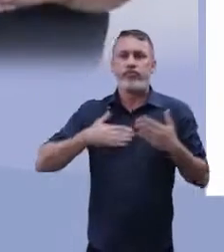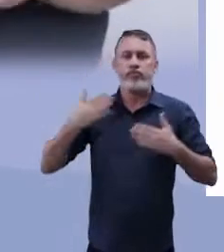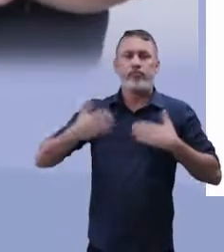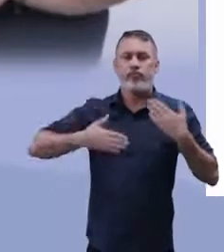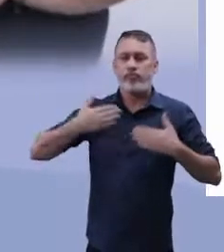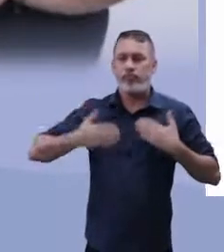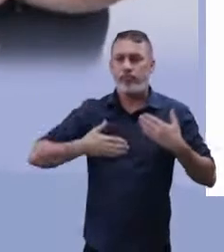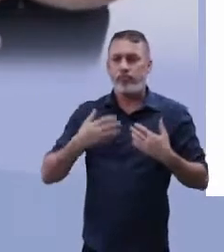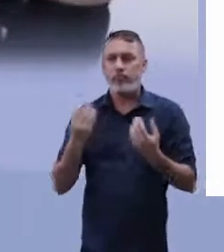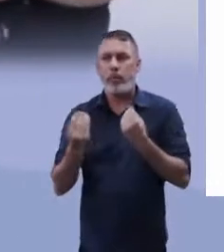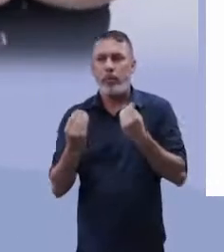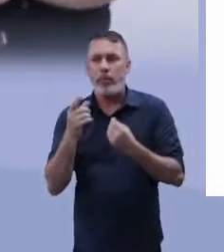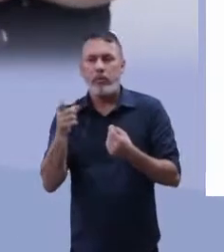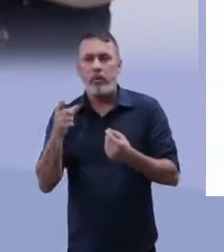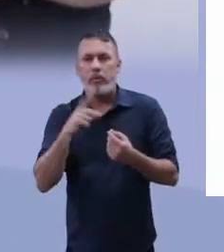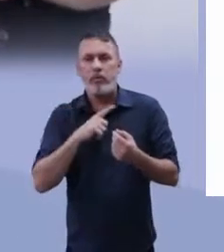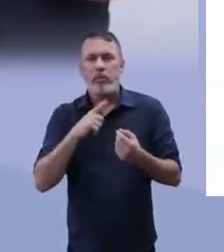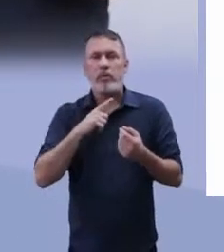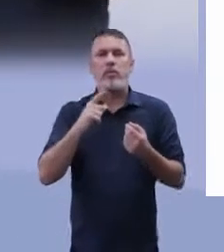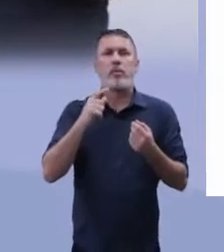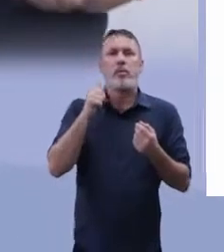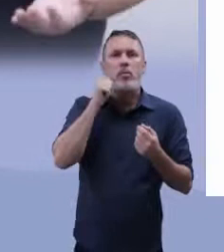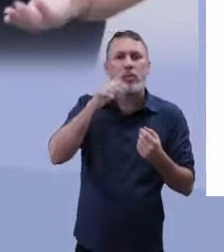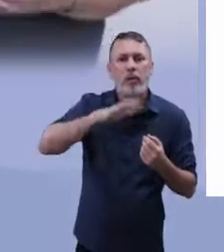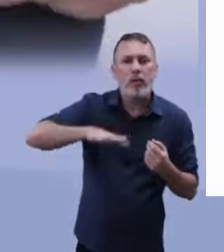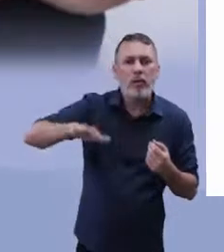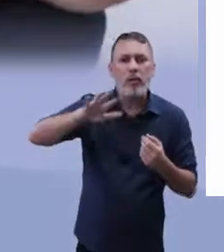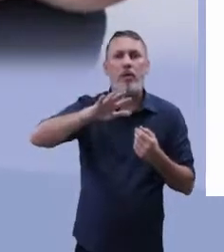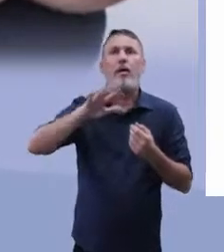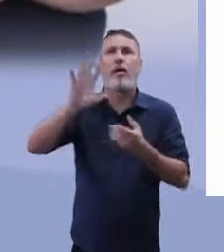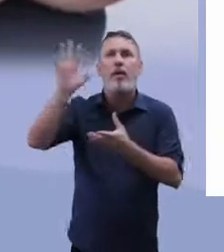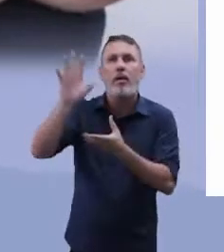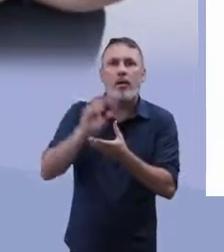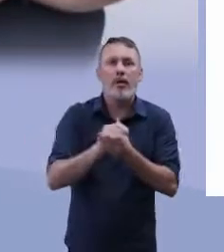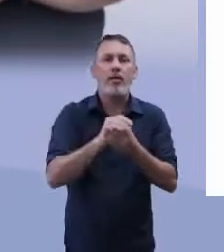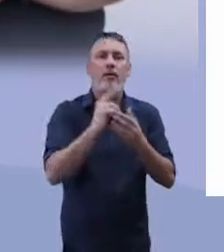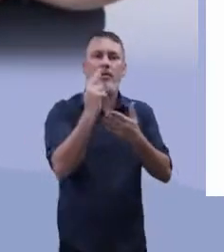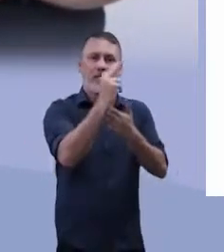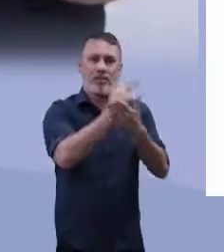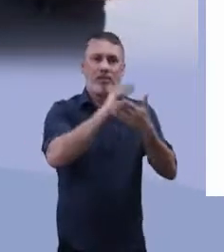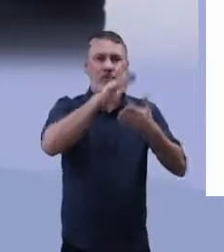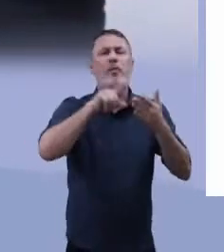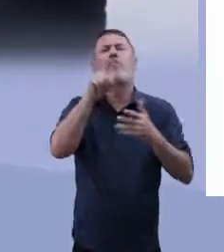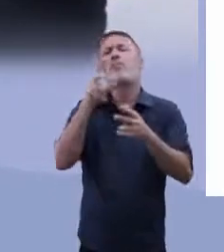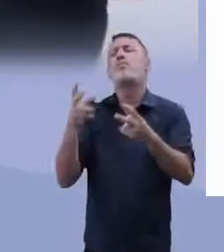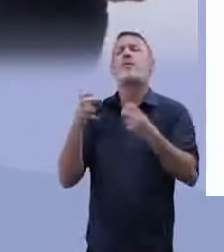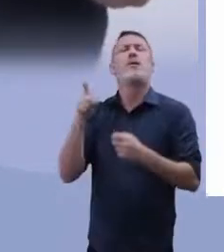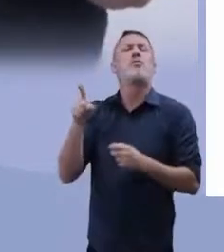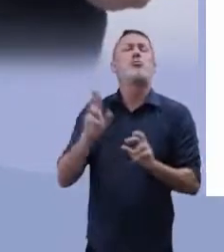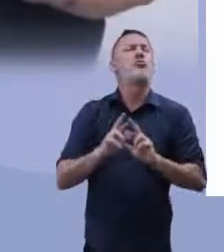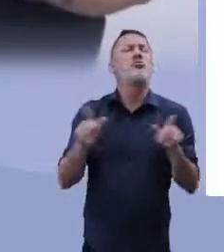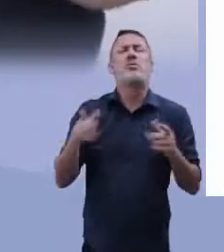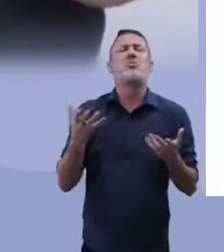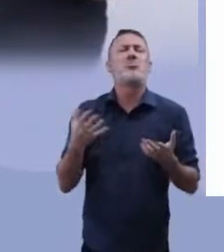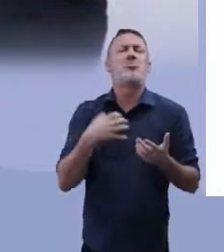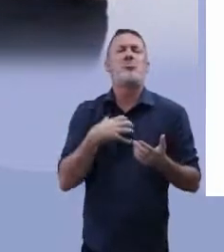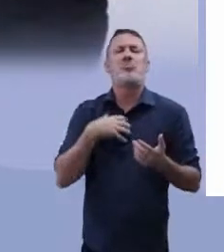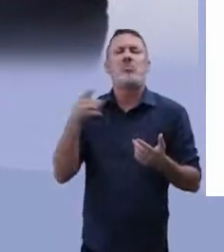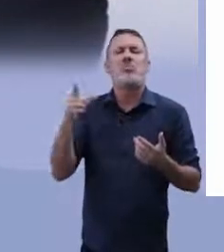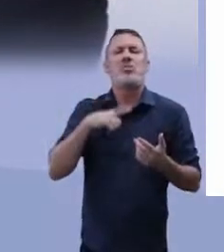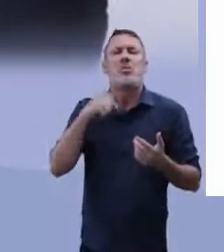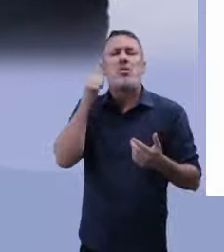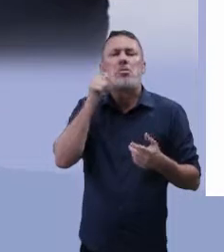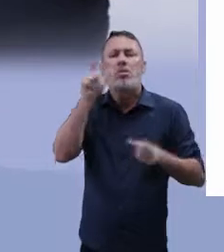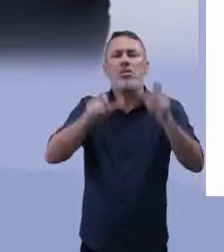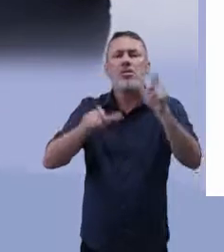Picasso frequentava e que elas eram mulheres muito conhecidas e queridas para ele. O que você nota de diferente na